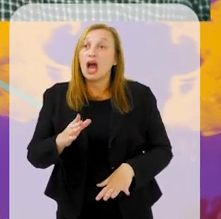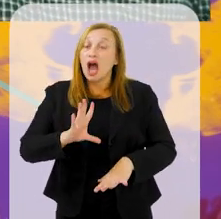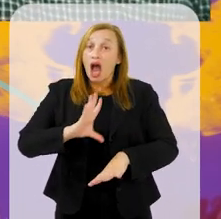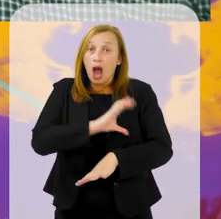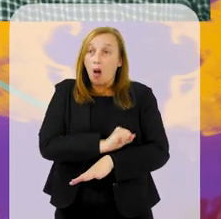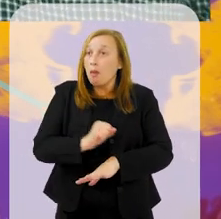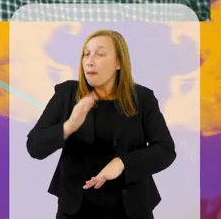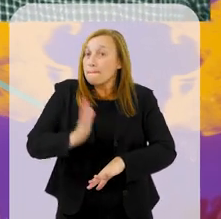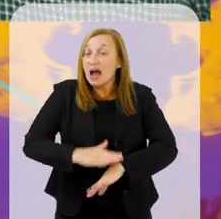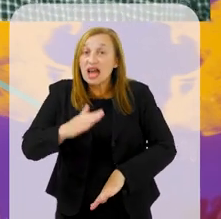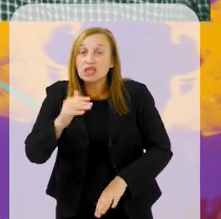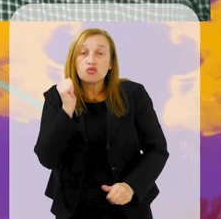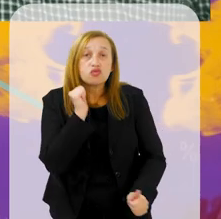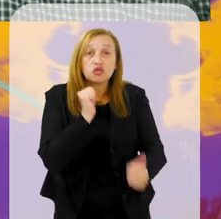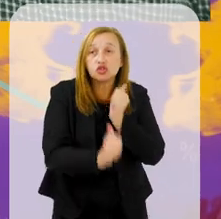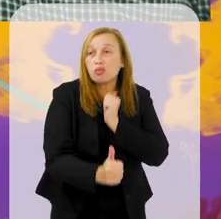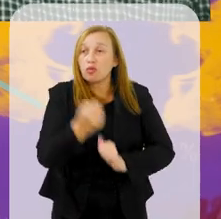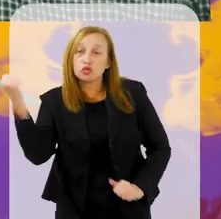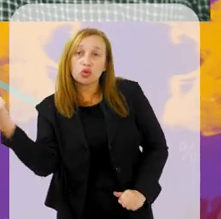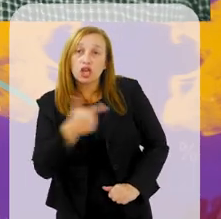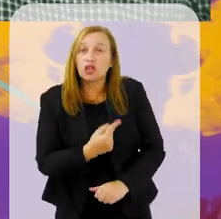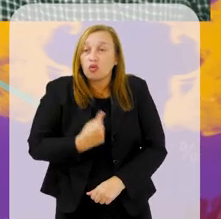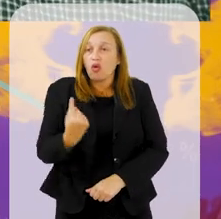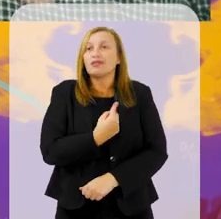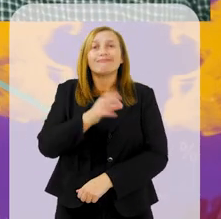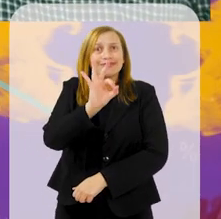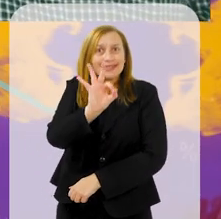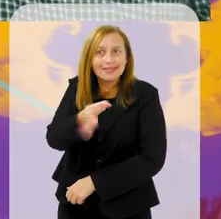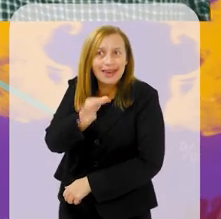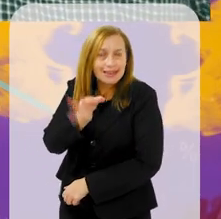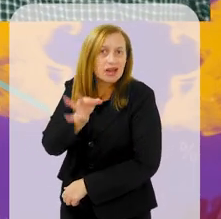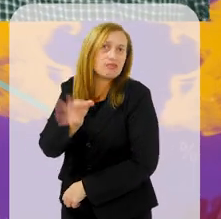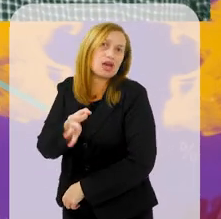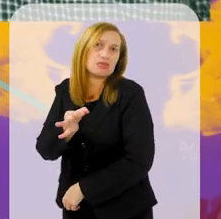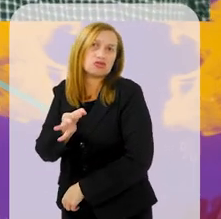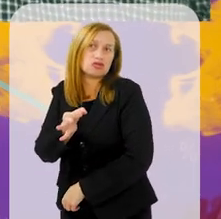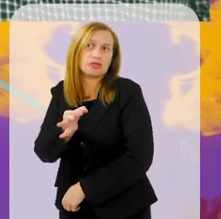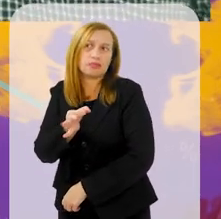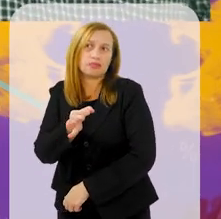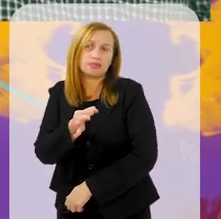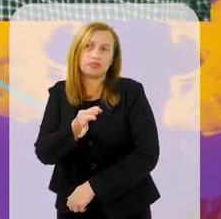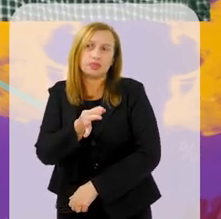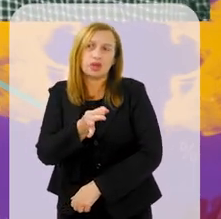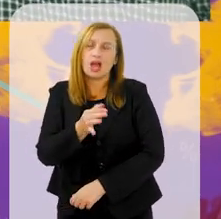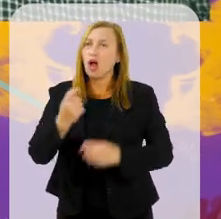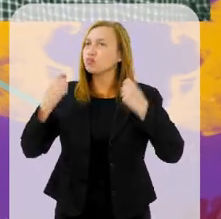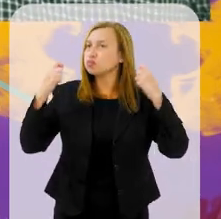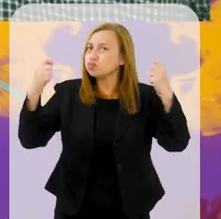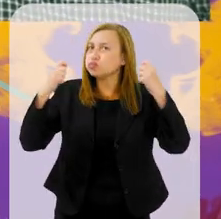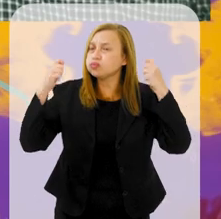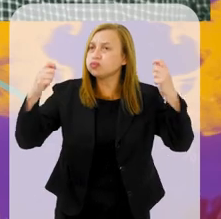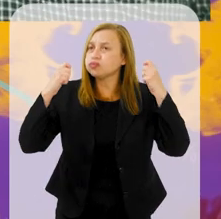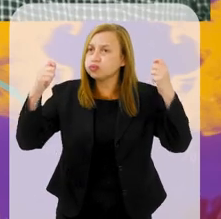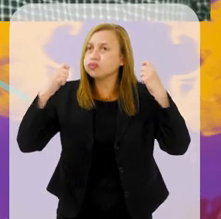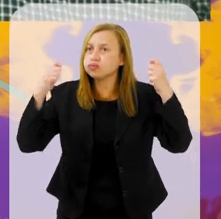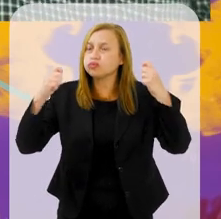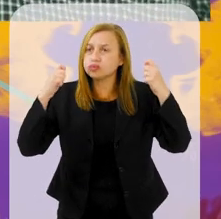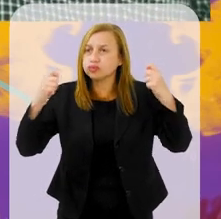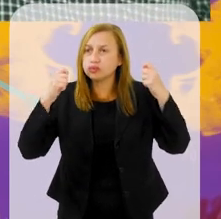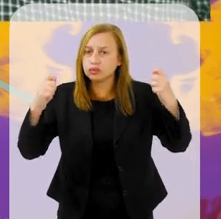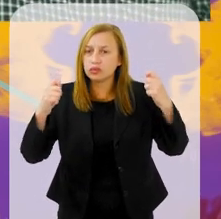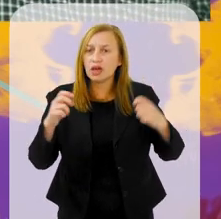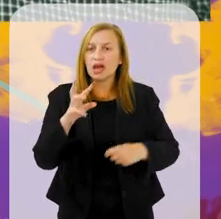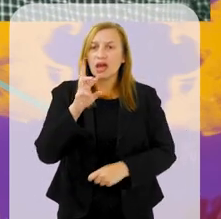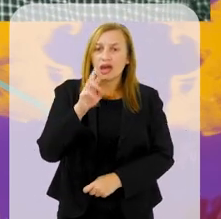deputado, do que nós brasileiros. Sim, mas... Apaixonados, eles são mais apaixonados do que nós. Exatamente, são mais apaixonados, o que leva a torcidas